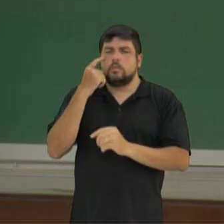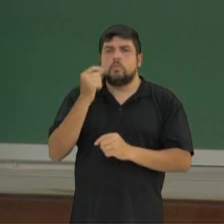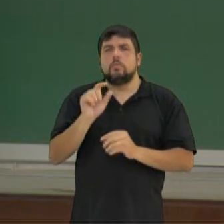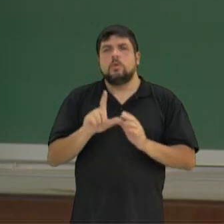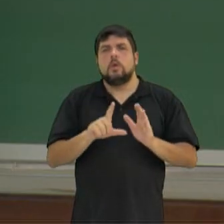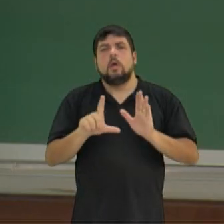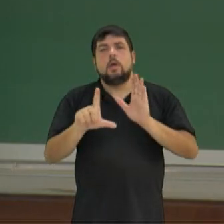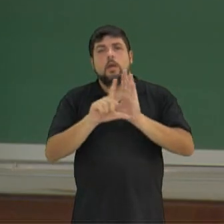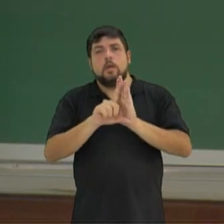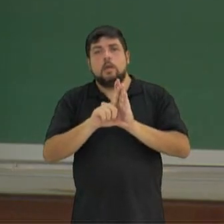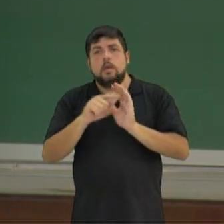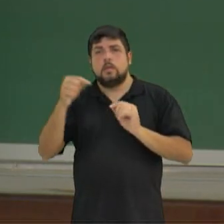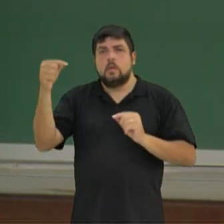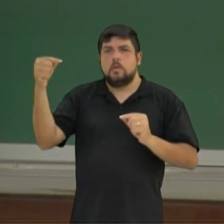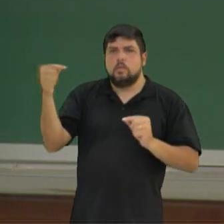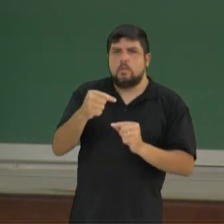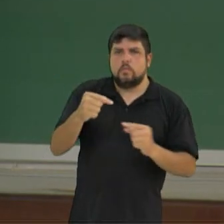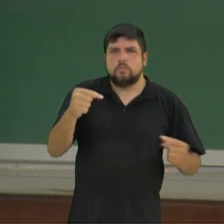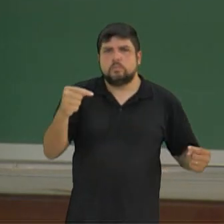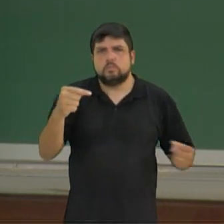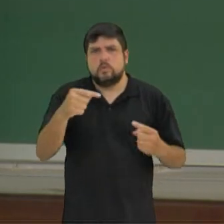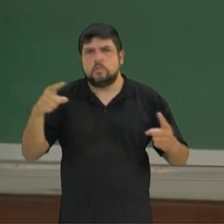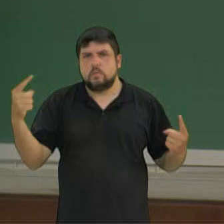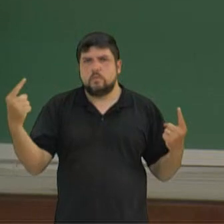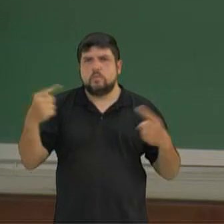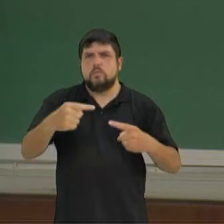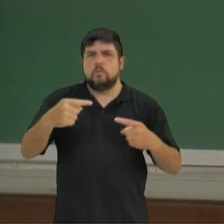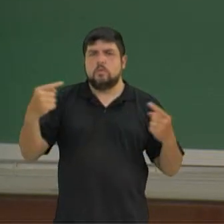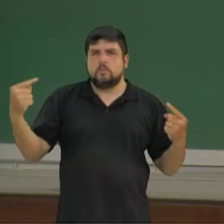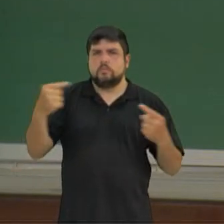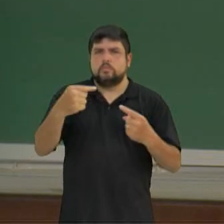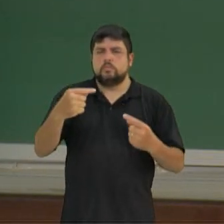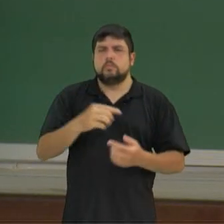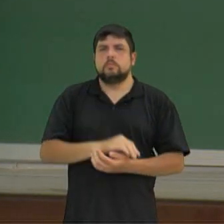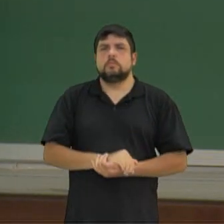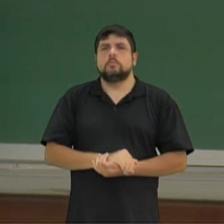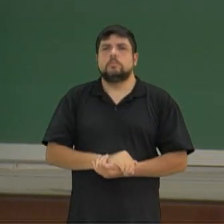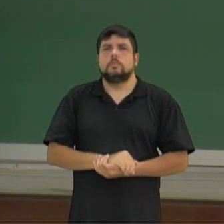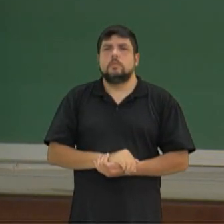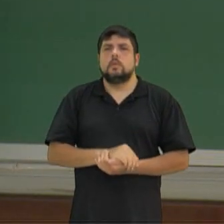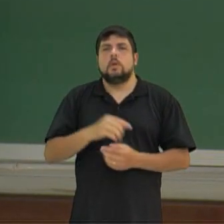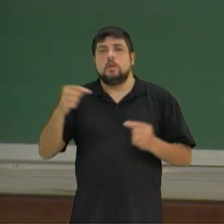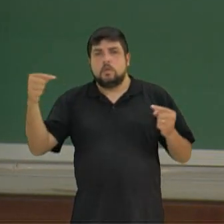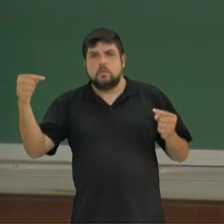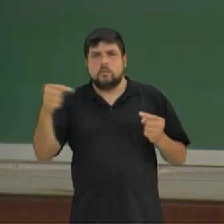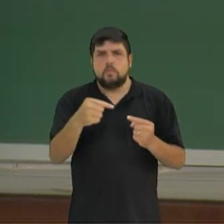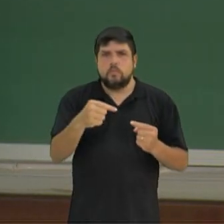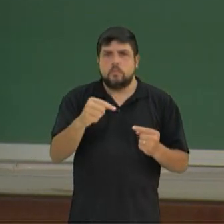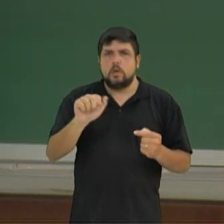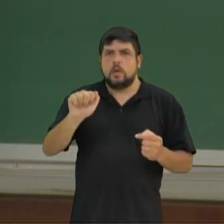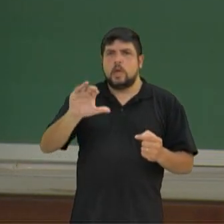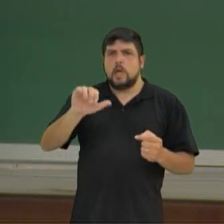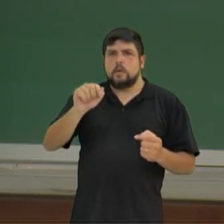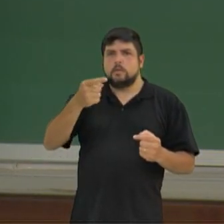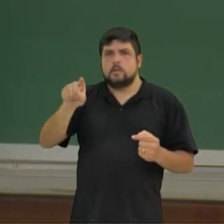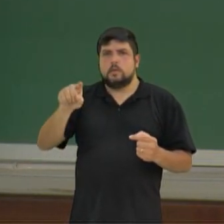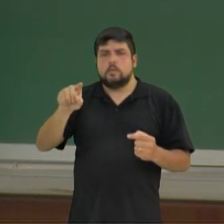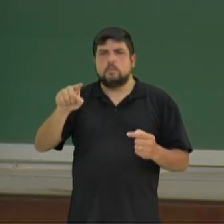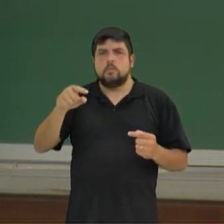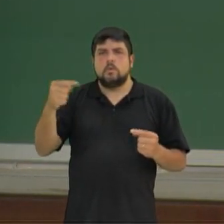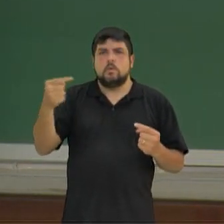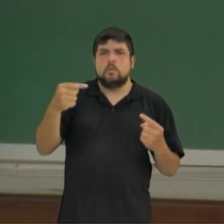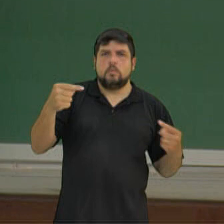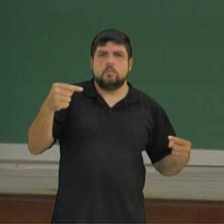lei da ação e reação. Uma das forças aplicadas é chamada força de ação e a outra força recebida é